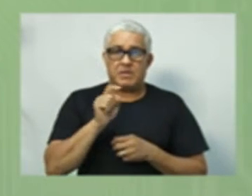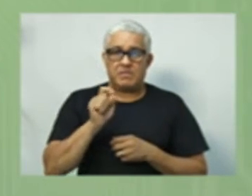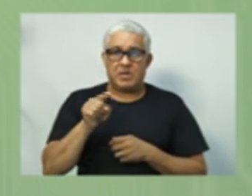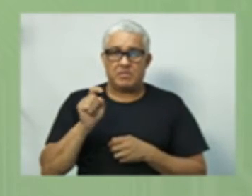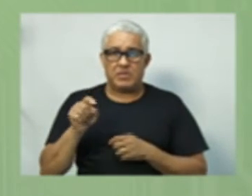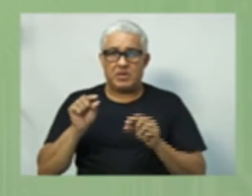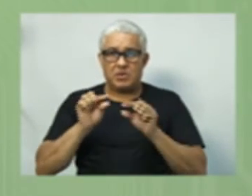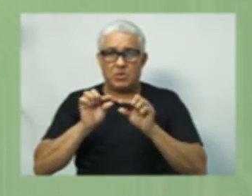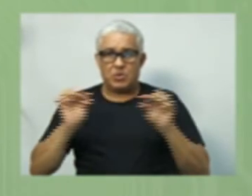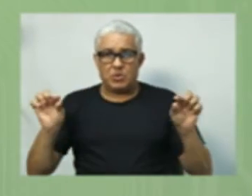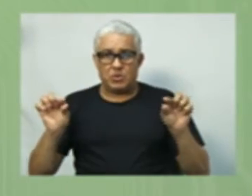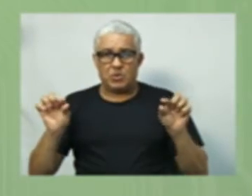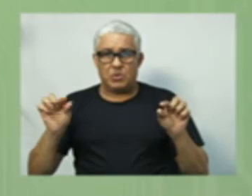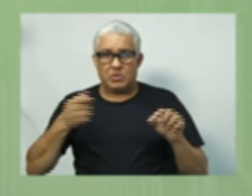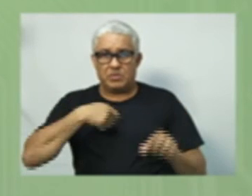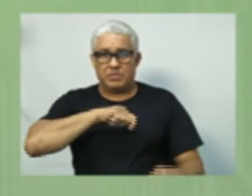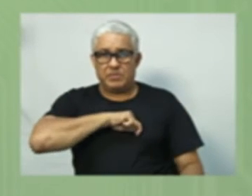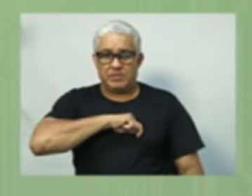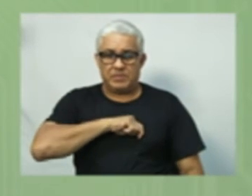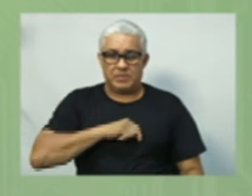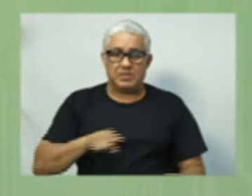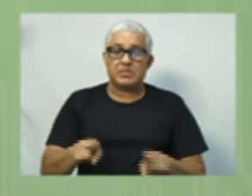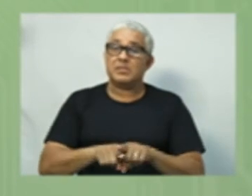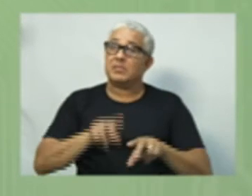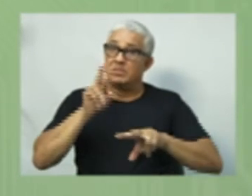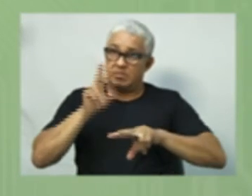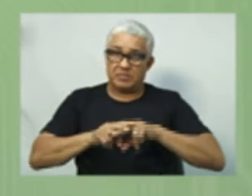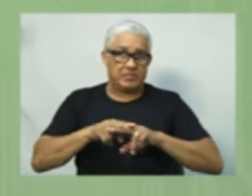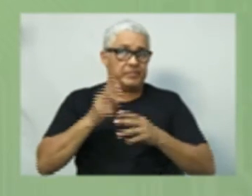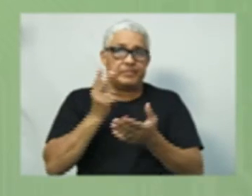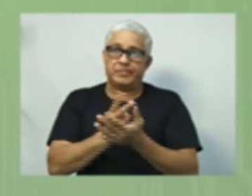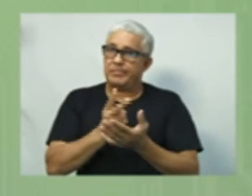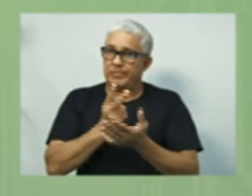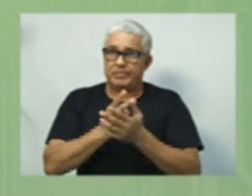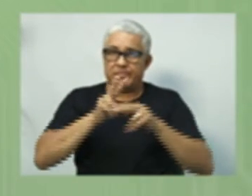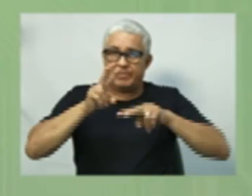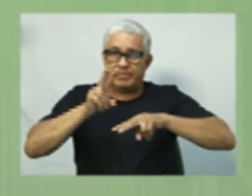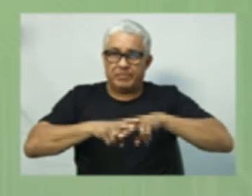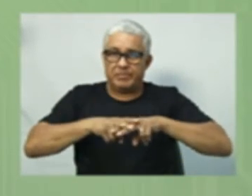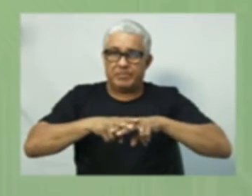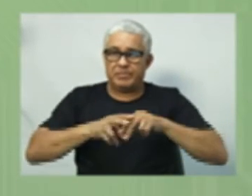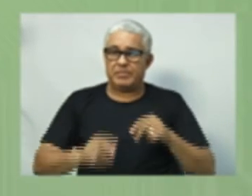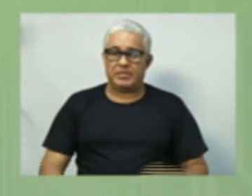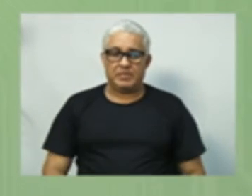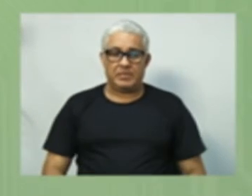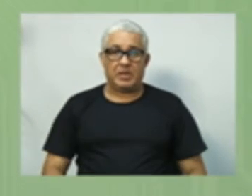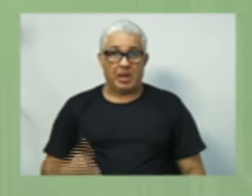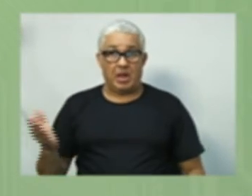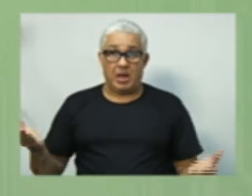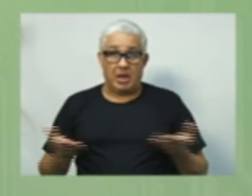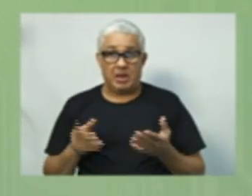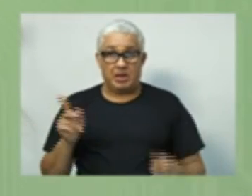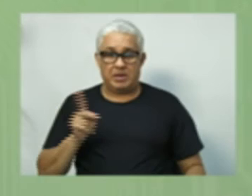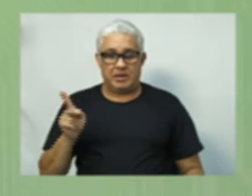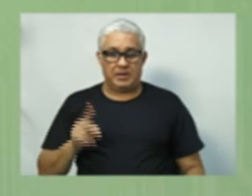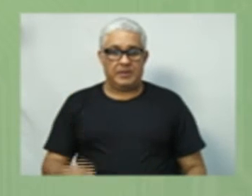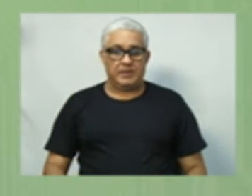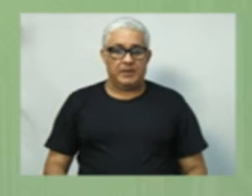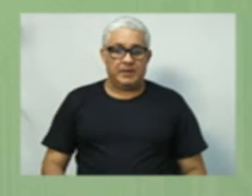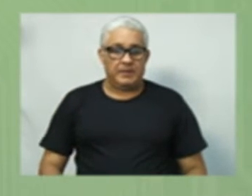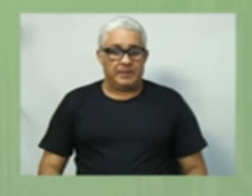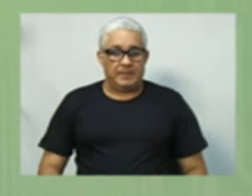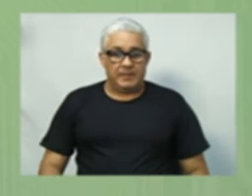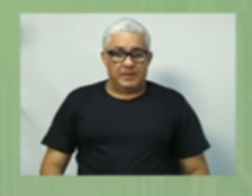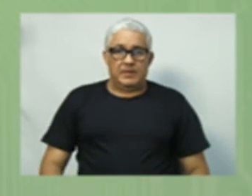pontinhos, fiscal. E dá cana do mesmo jeito. Opa, professor falando, hein? Eu falei de novo agora.